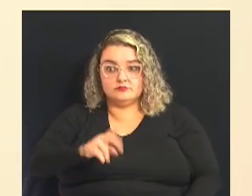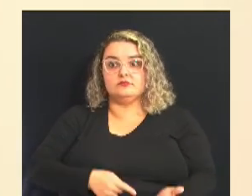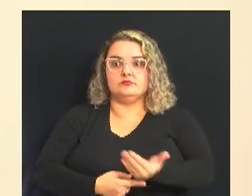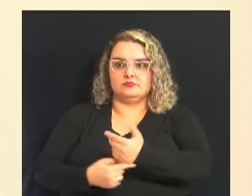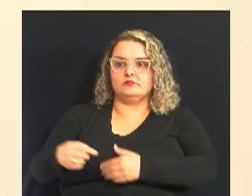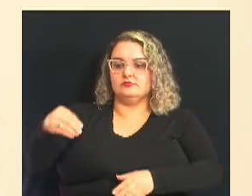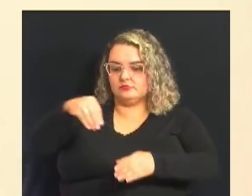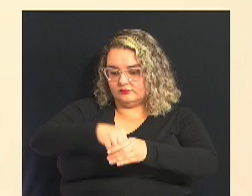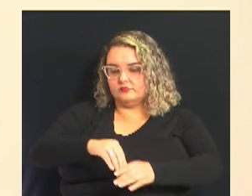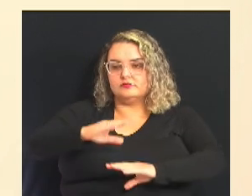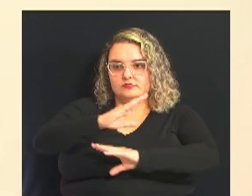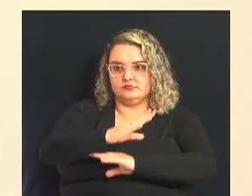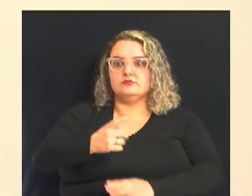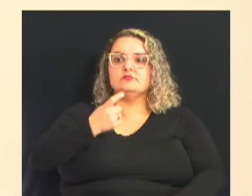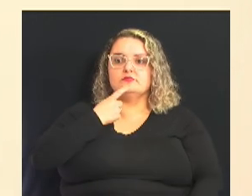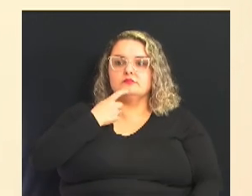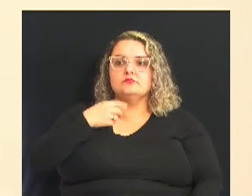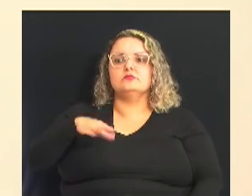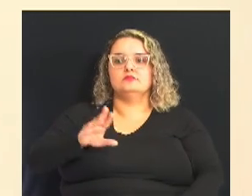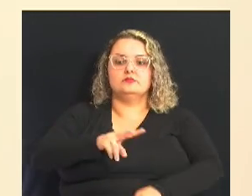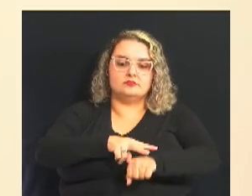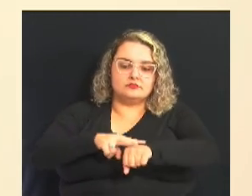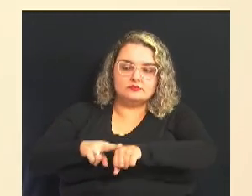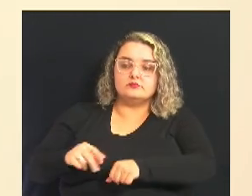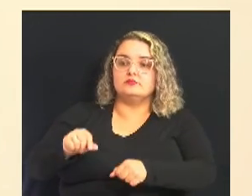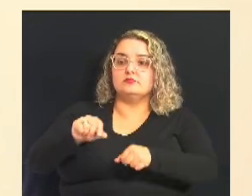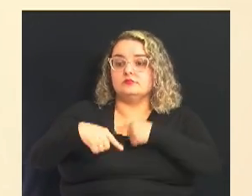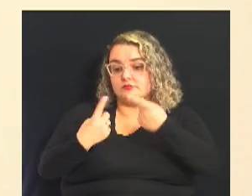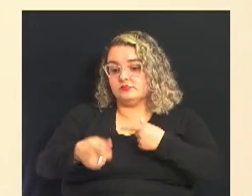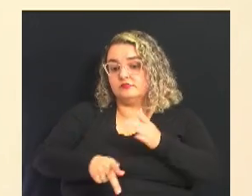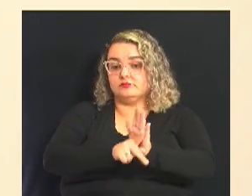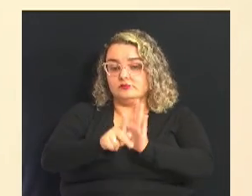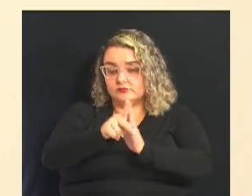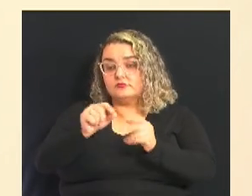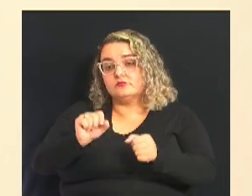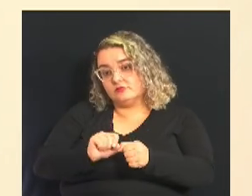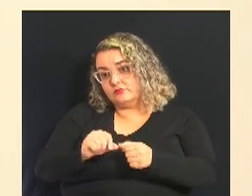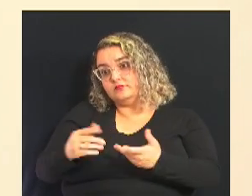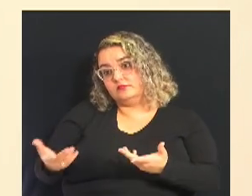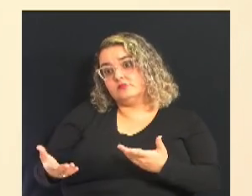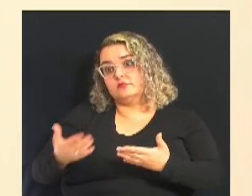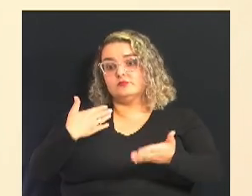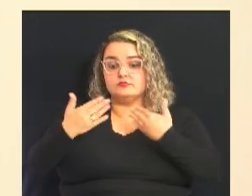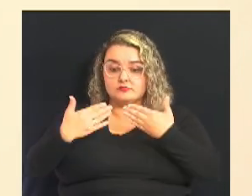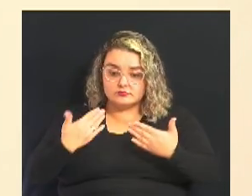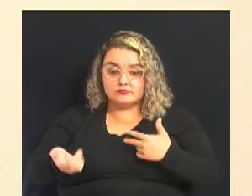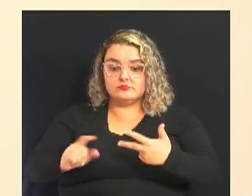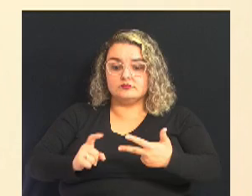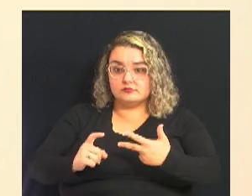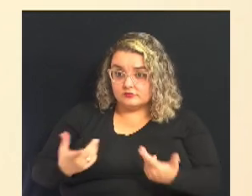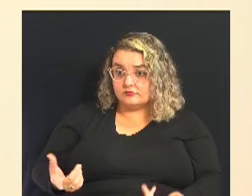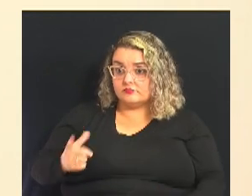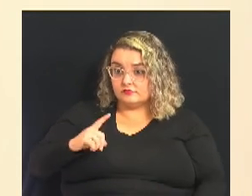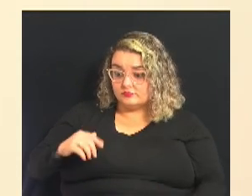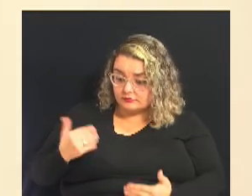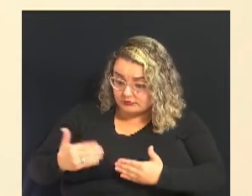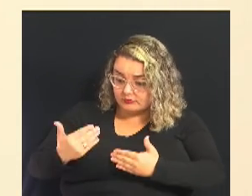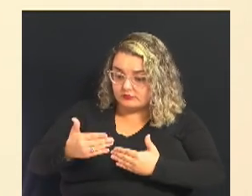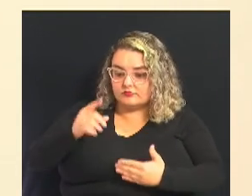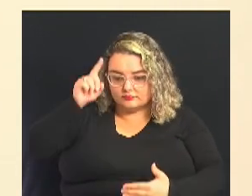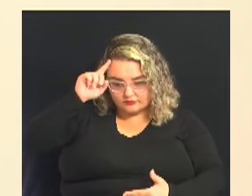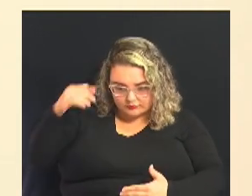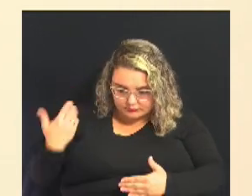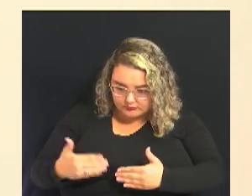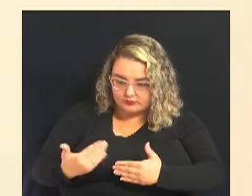casa, como Campinas Mais Verde, outros projetos que a gente fez, e até para conversar com o Poder Executivo, né? Existe um trâmite intenso, diário,